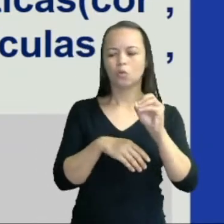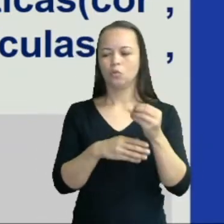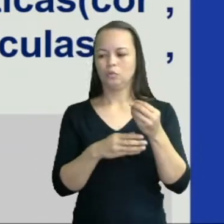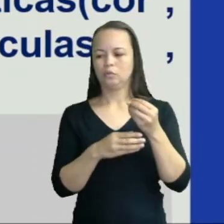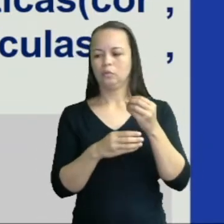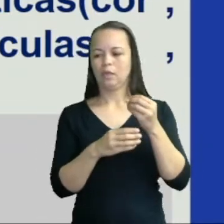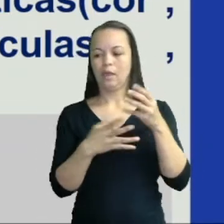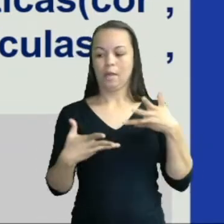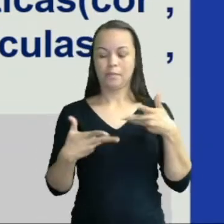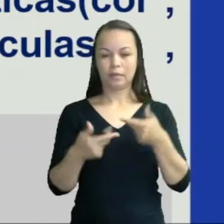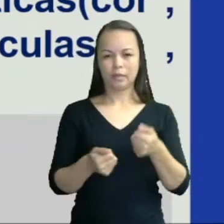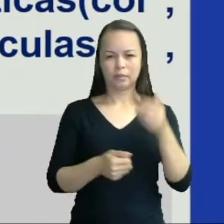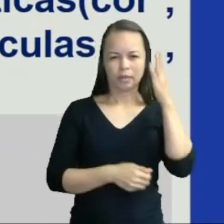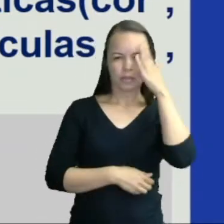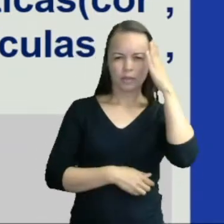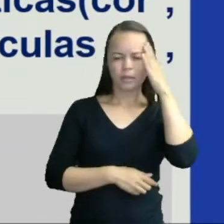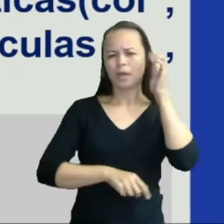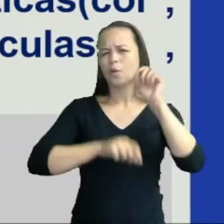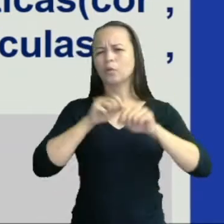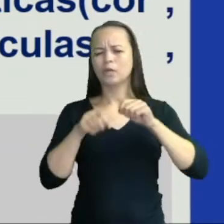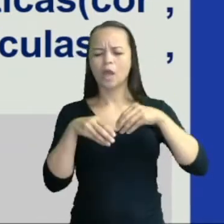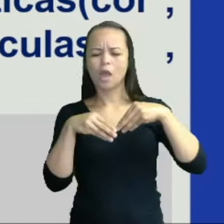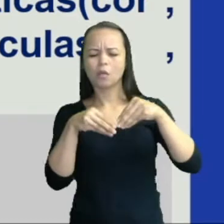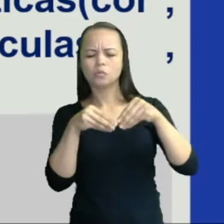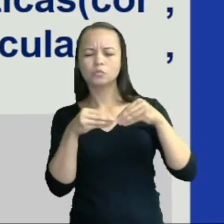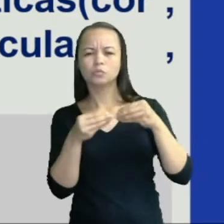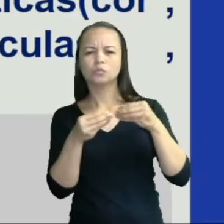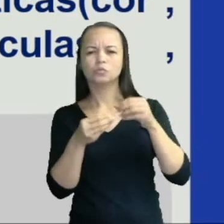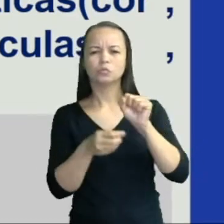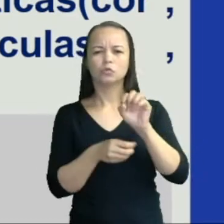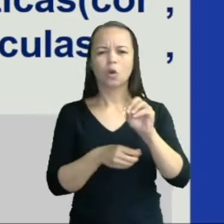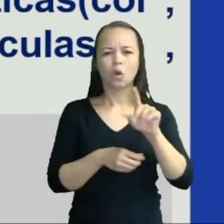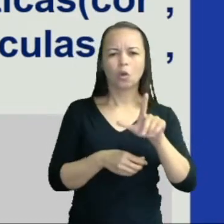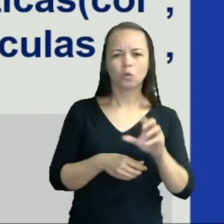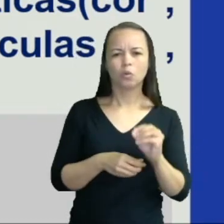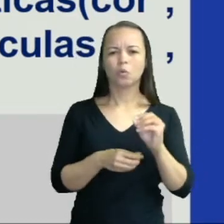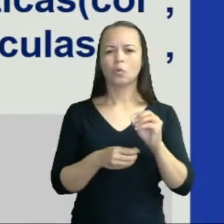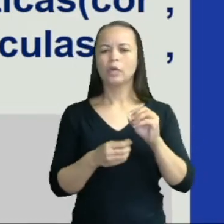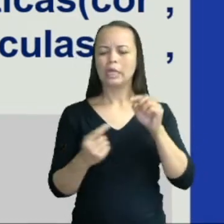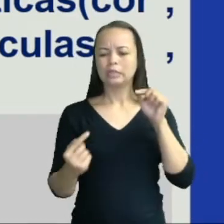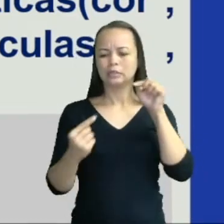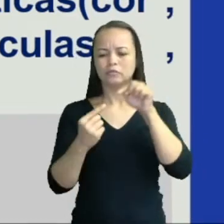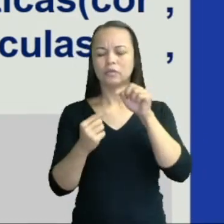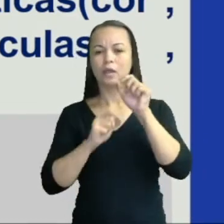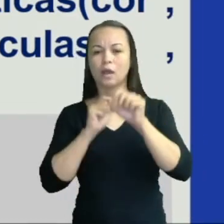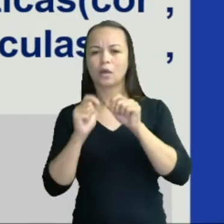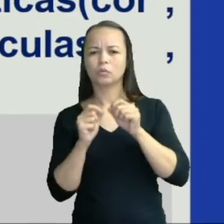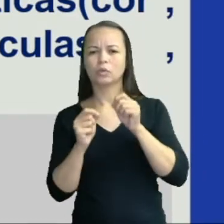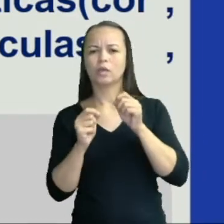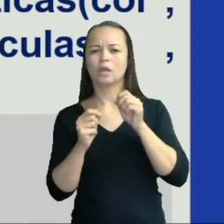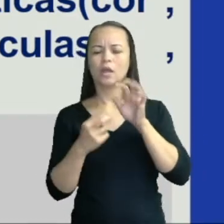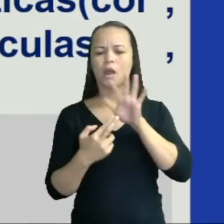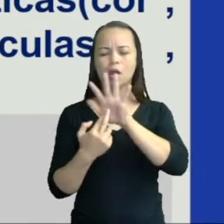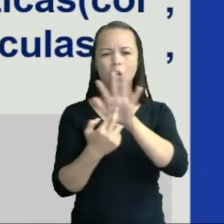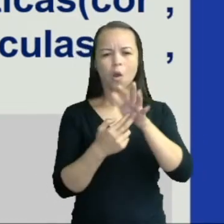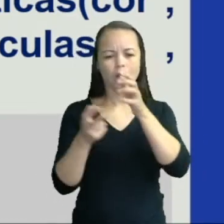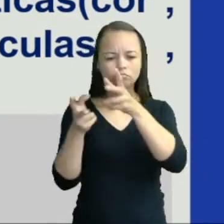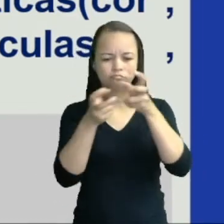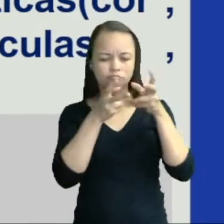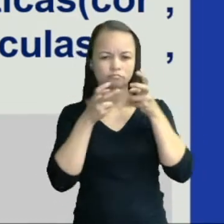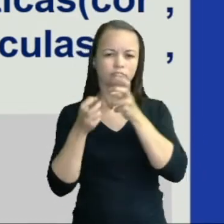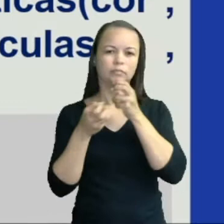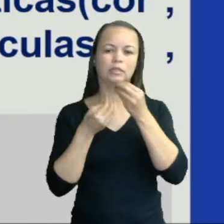é o solo e identificar diferentes tipos de solo através da observação